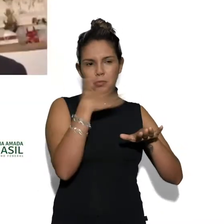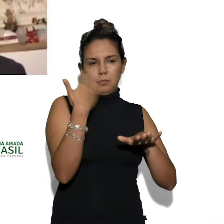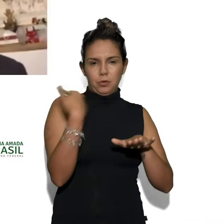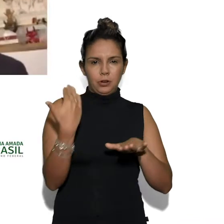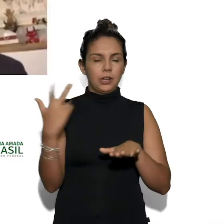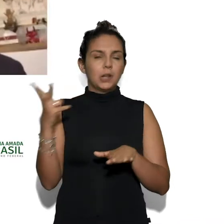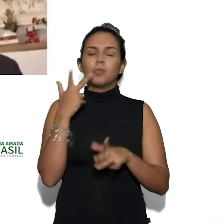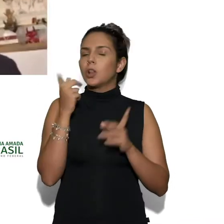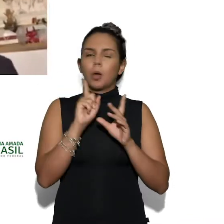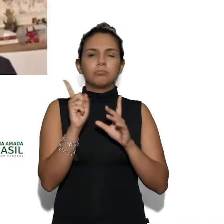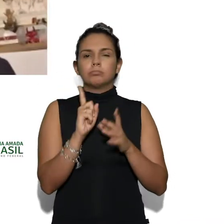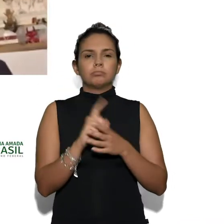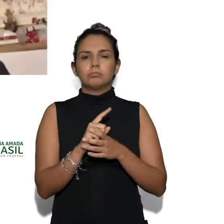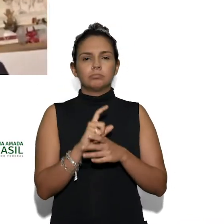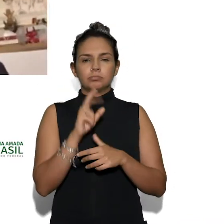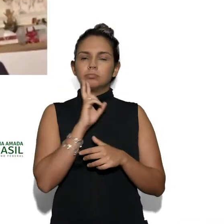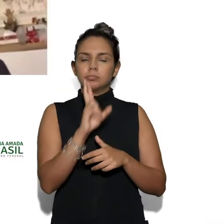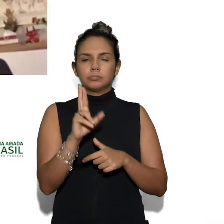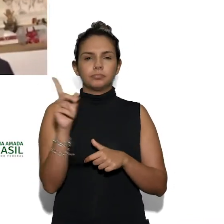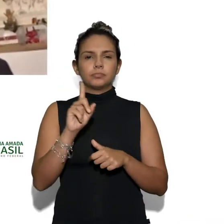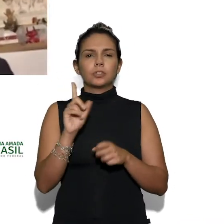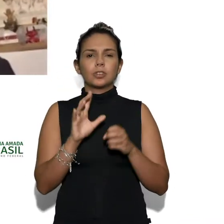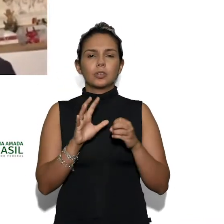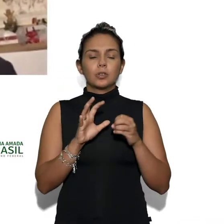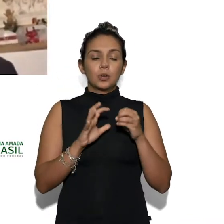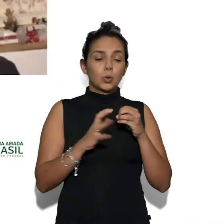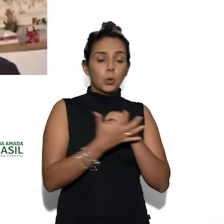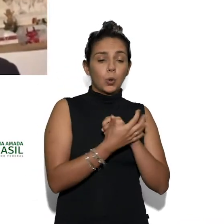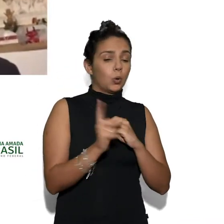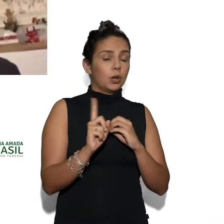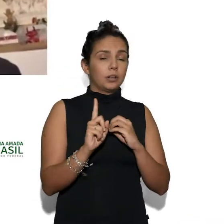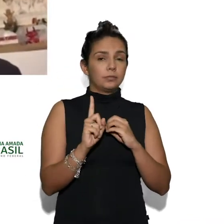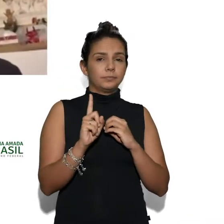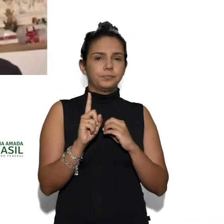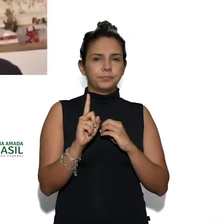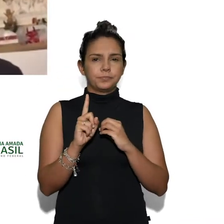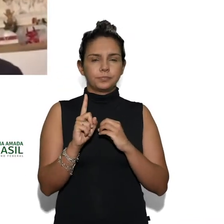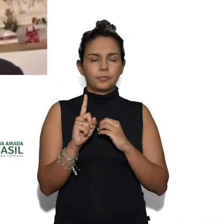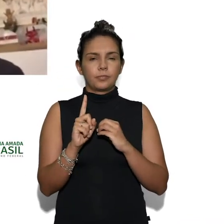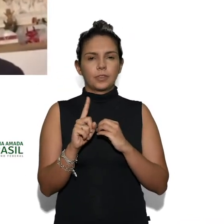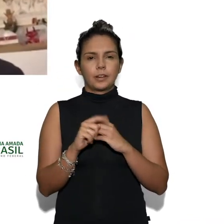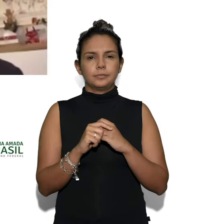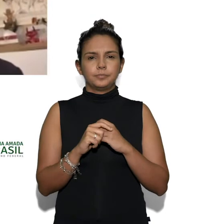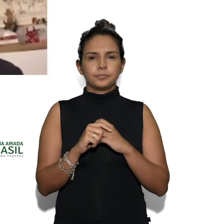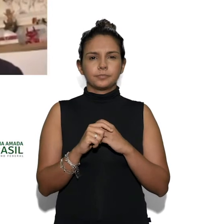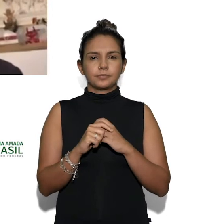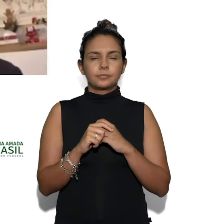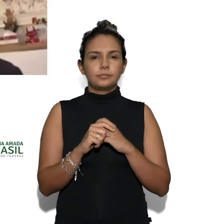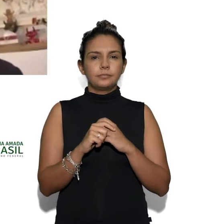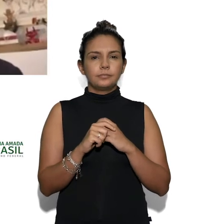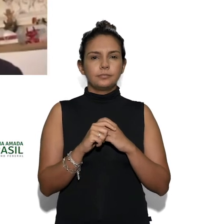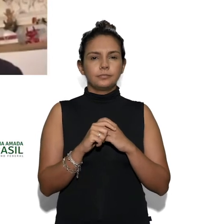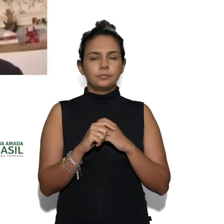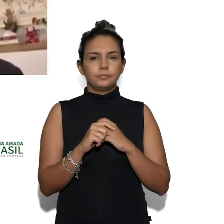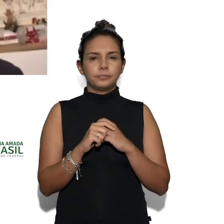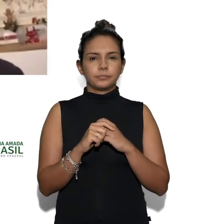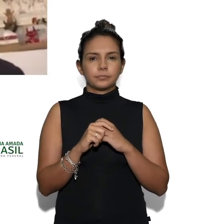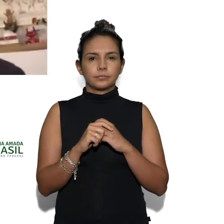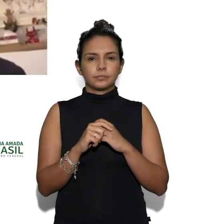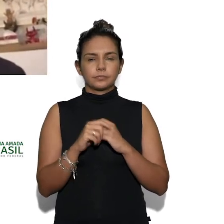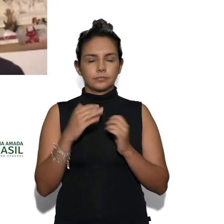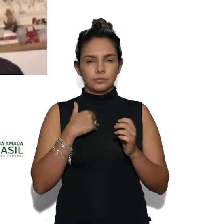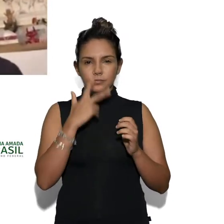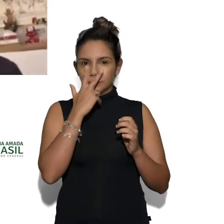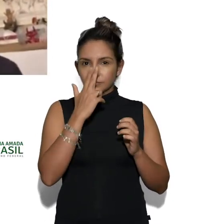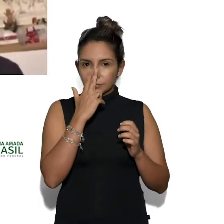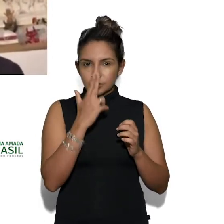Não exatamente a questão da pandemia. Eu devo dizer que eu achei